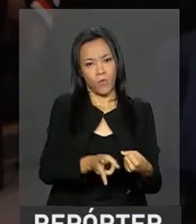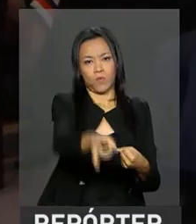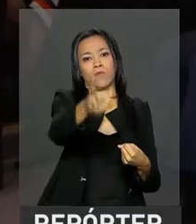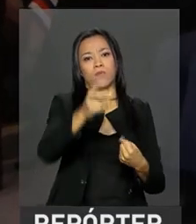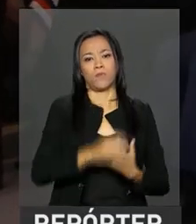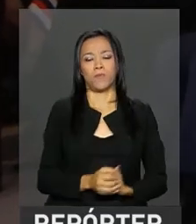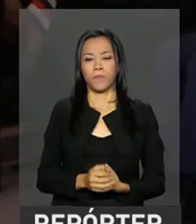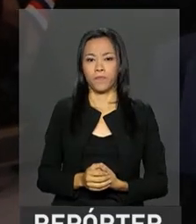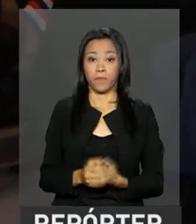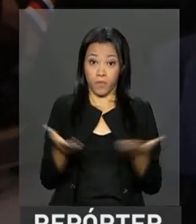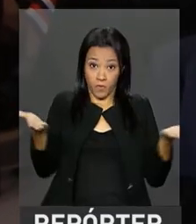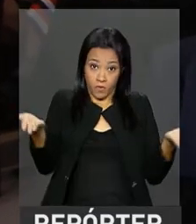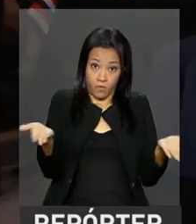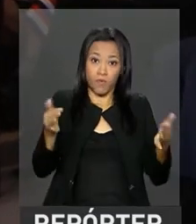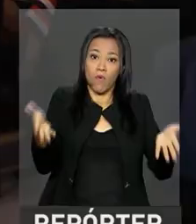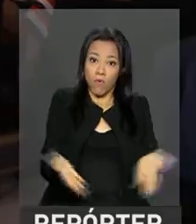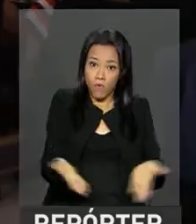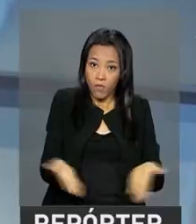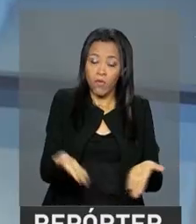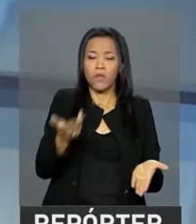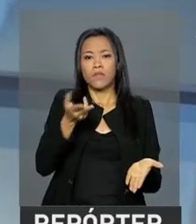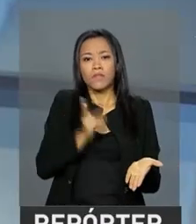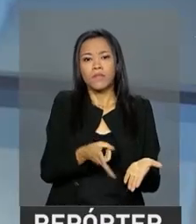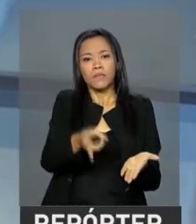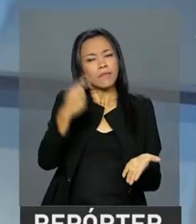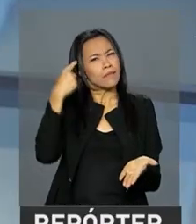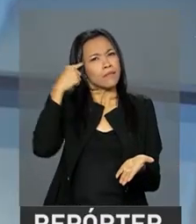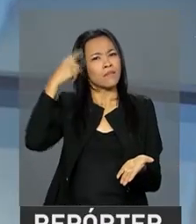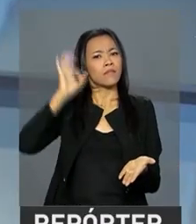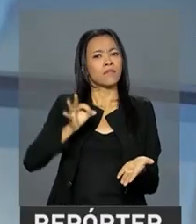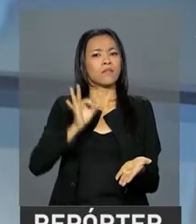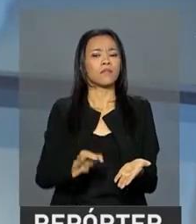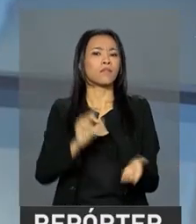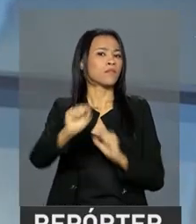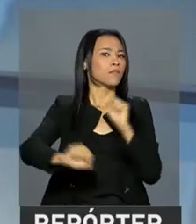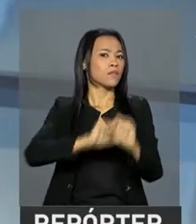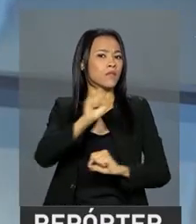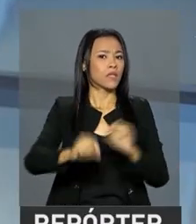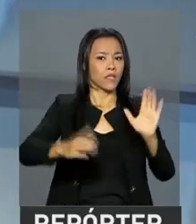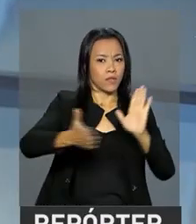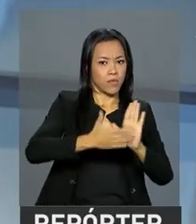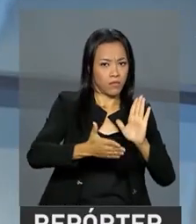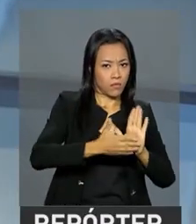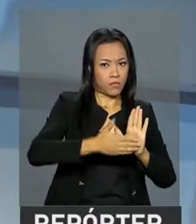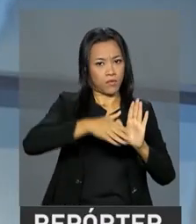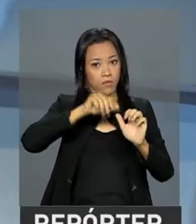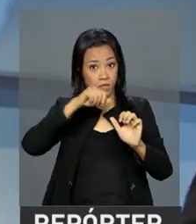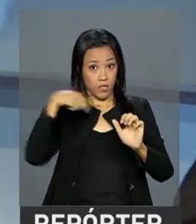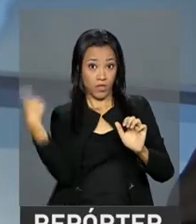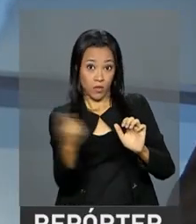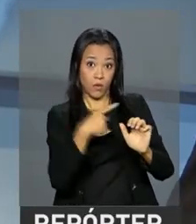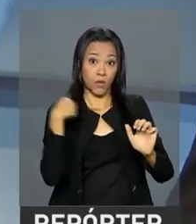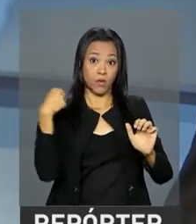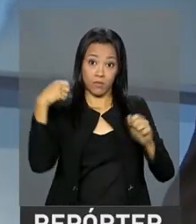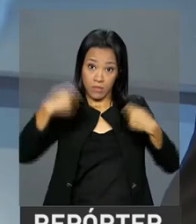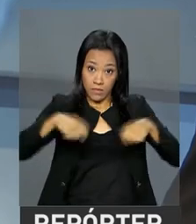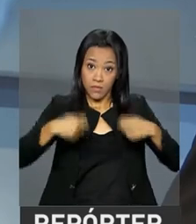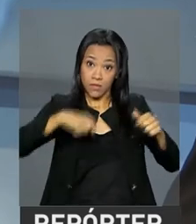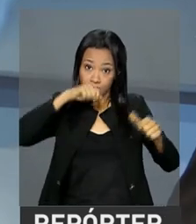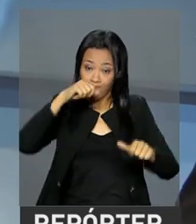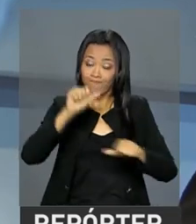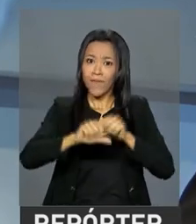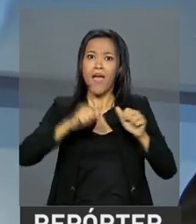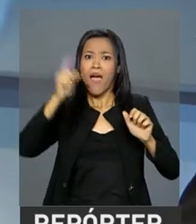avançando. E hoje estamos cada vez mais convictos de que as reformas de que nós necessitamos eram